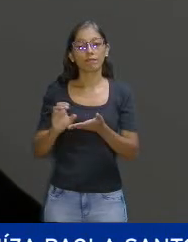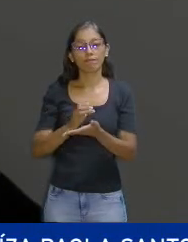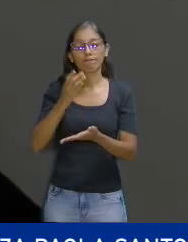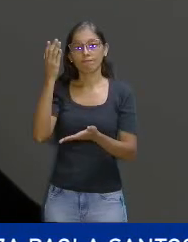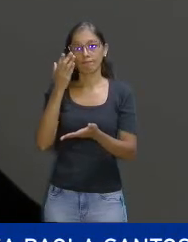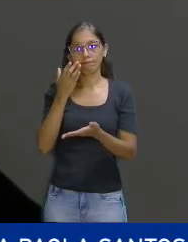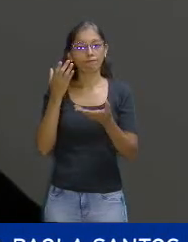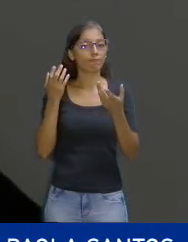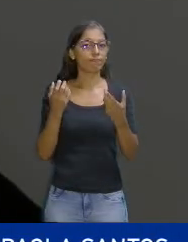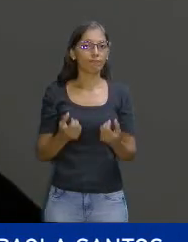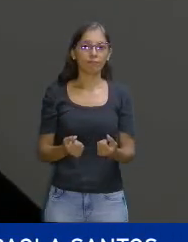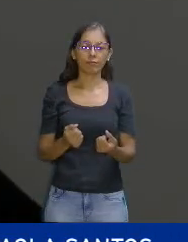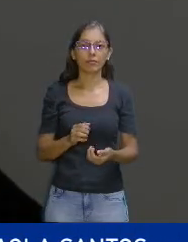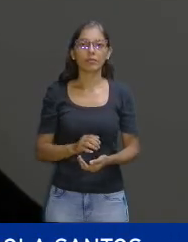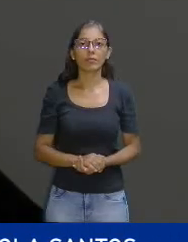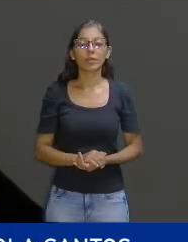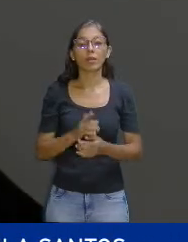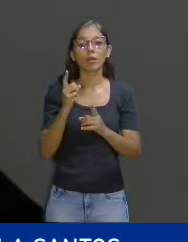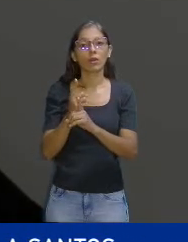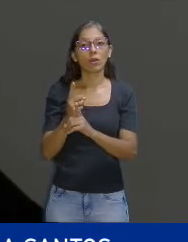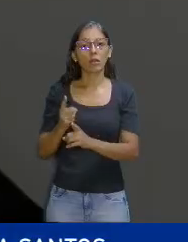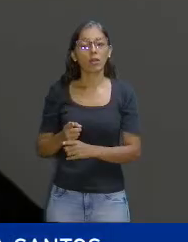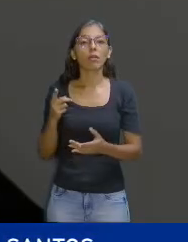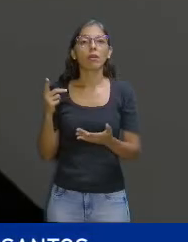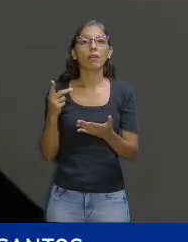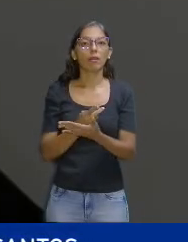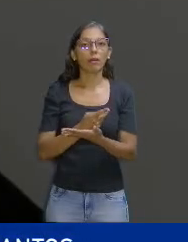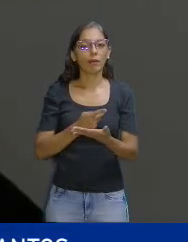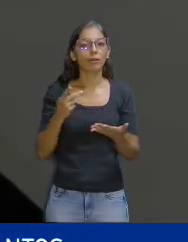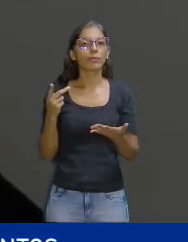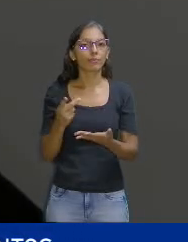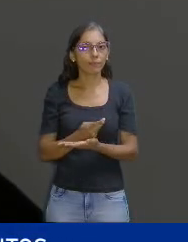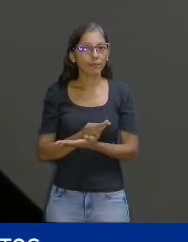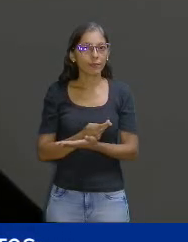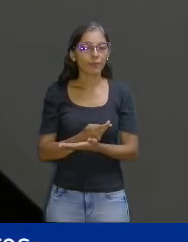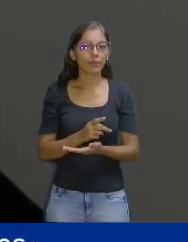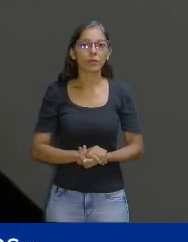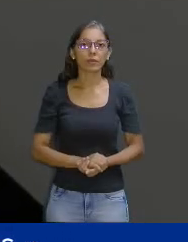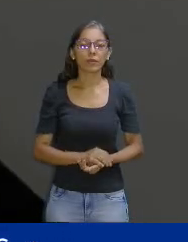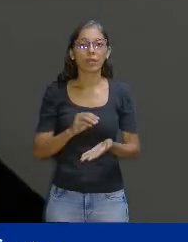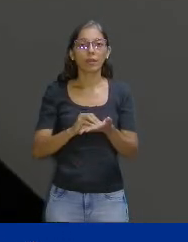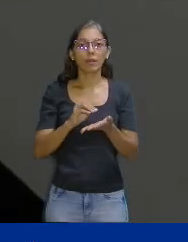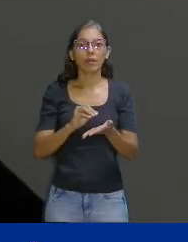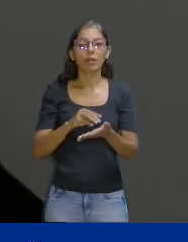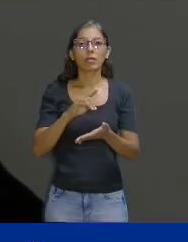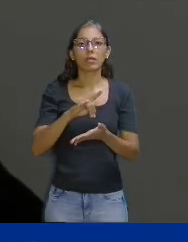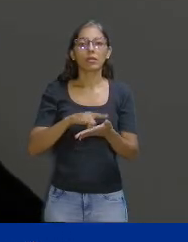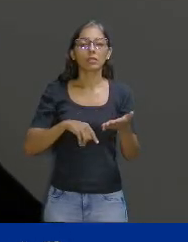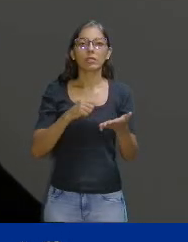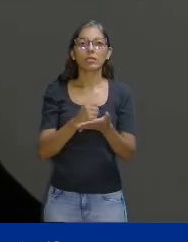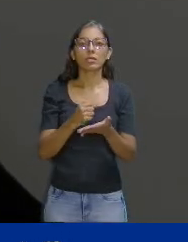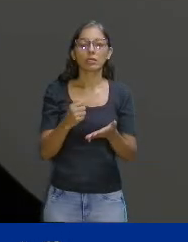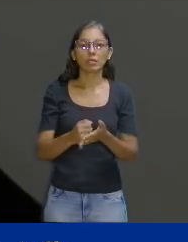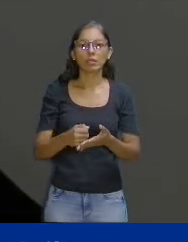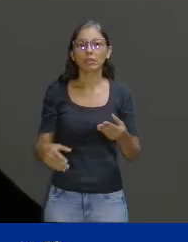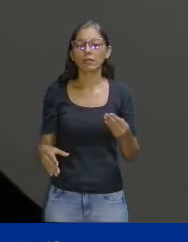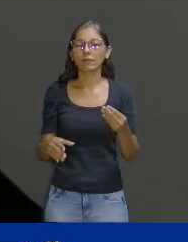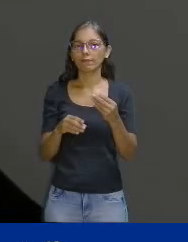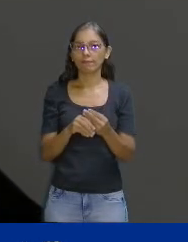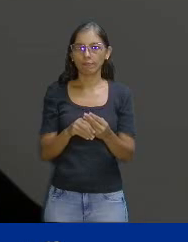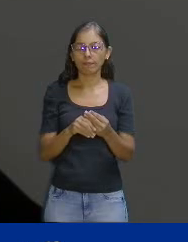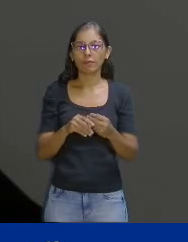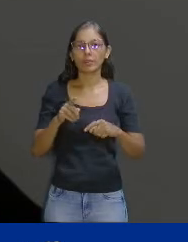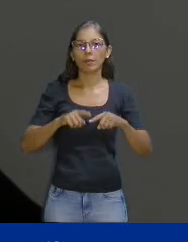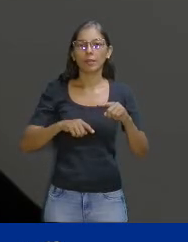ela reputou Na barra de rolagem irregularidade inferior, grave, 4. a Recurso ausência eleitoral na de prestação de registro contas como eleitorais. despesa Número do estimável processo de serviço de 06001579, distribuição de